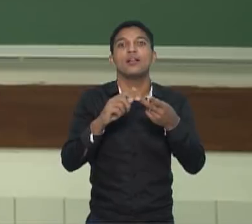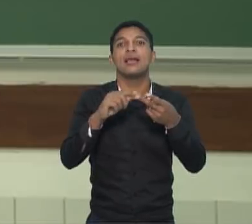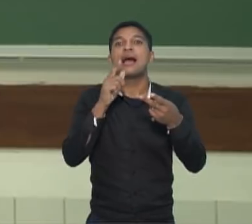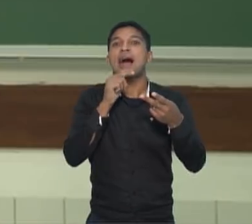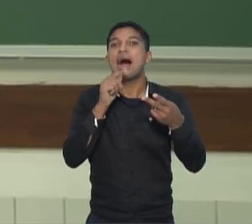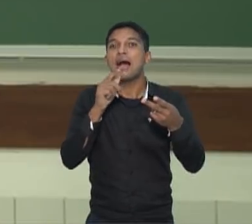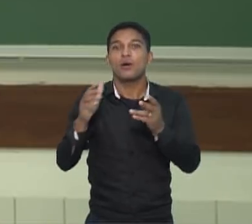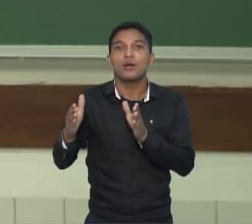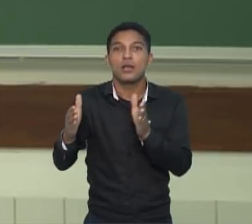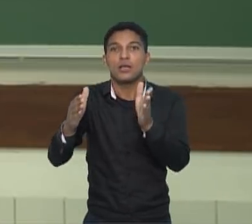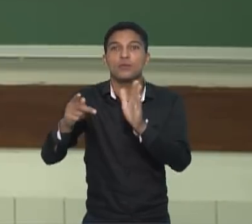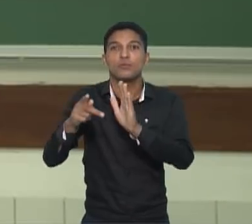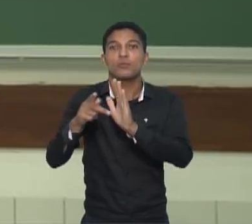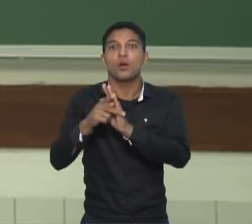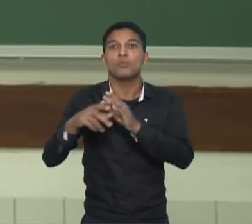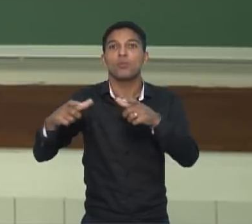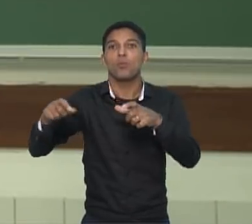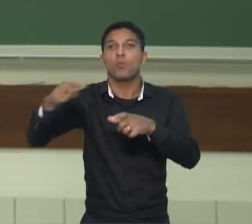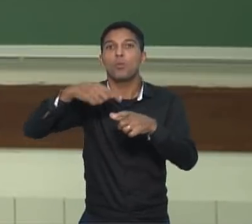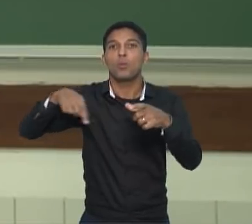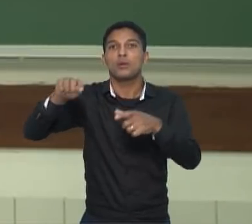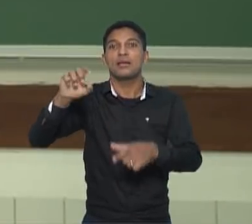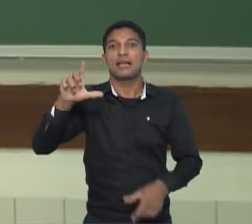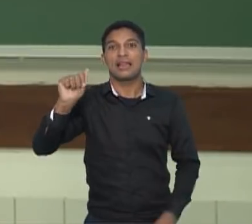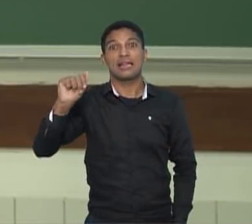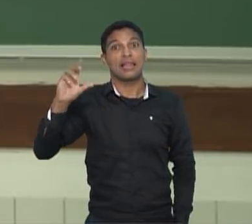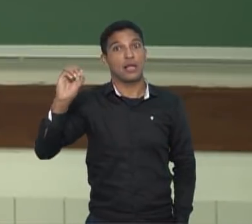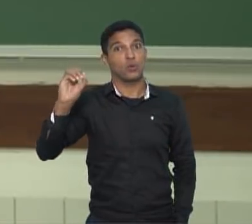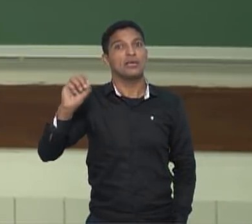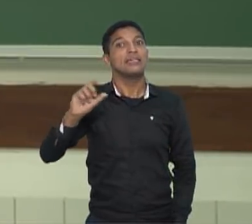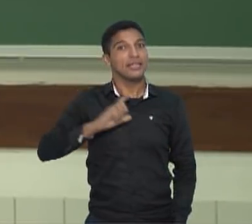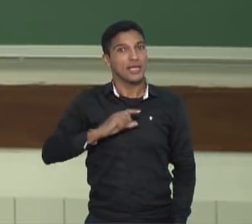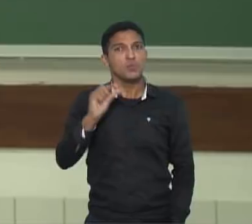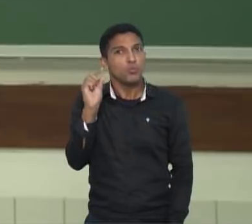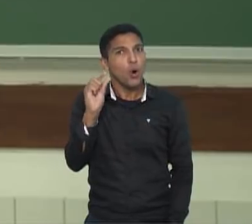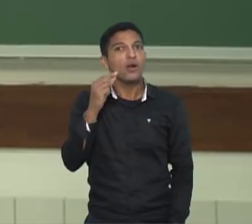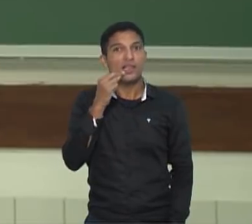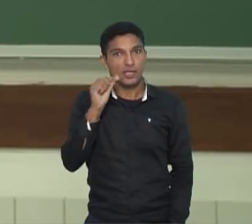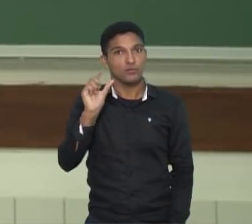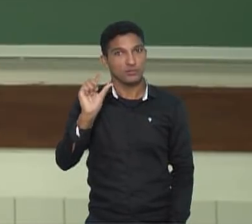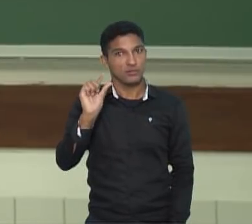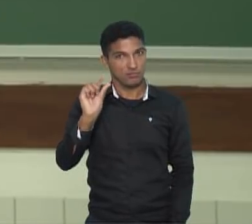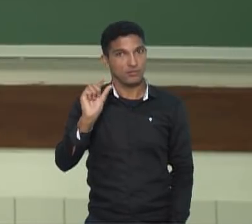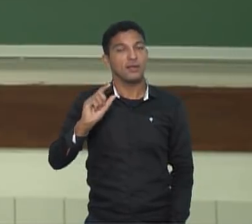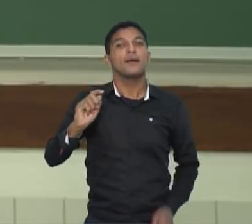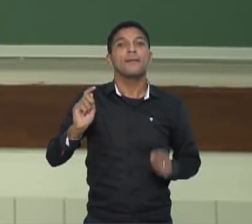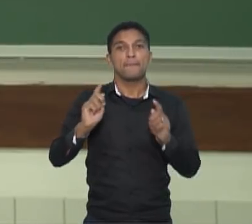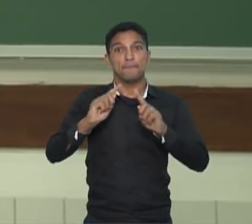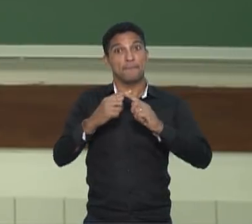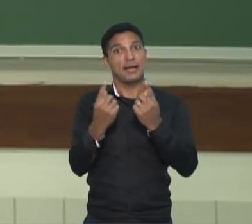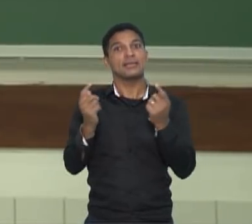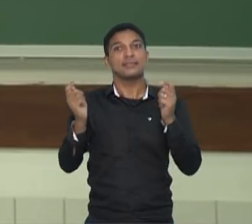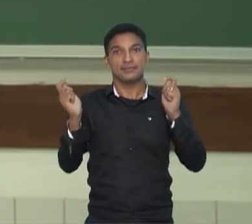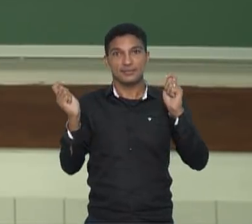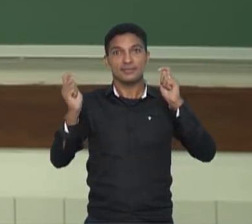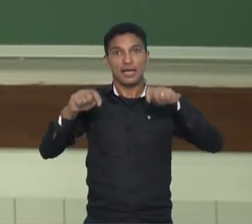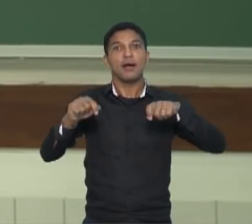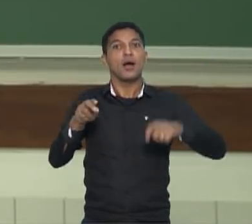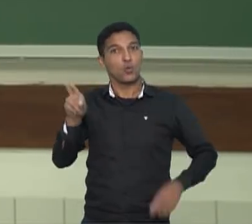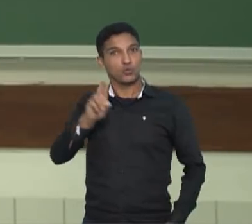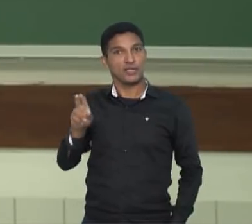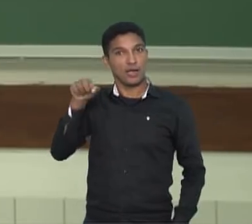de lagos, por isso que ele é bem menos. E a água potável, o que é água potável? É a água que tem as